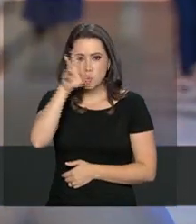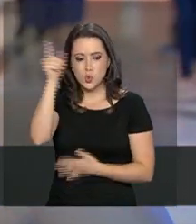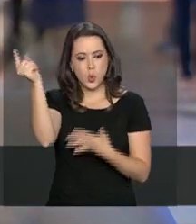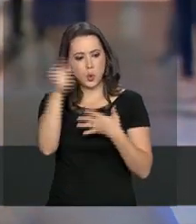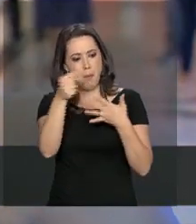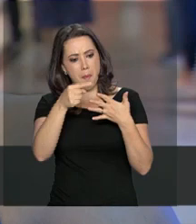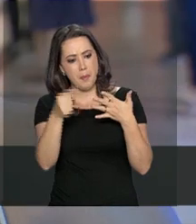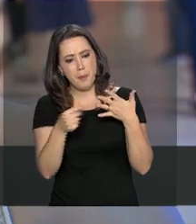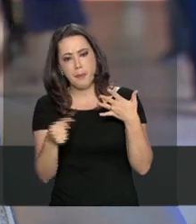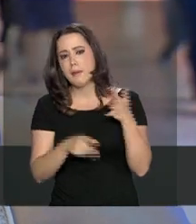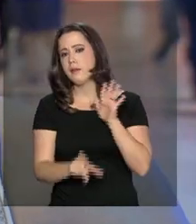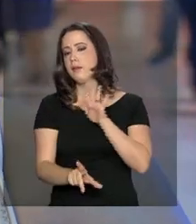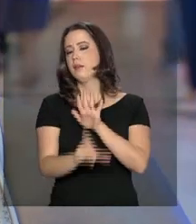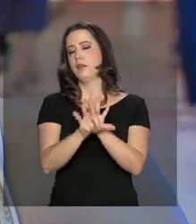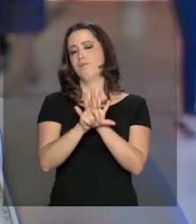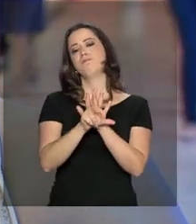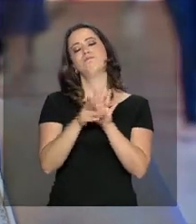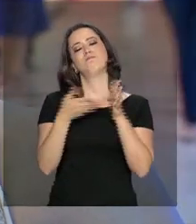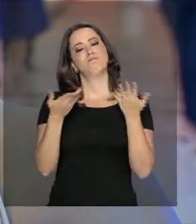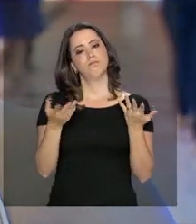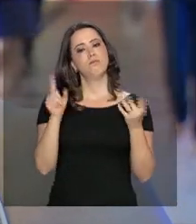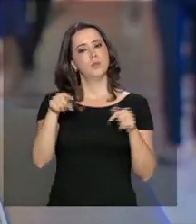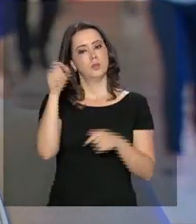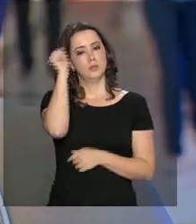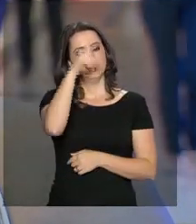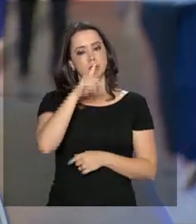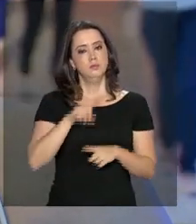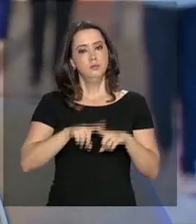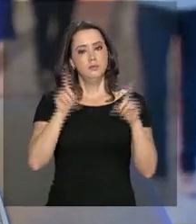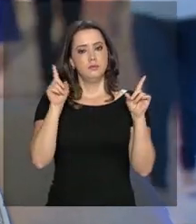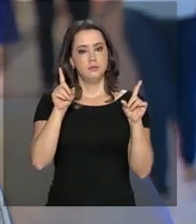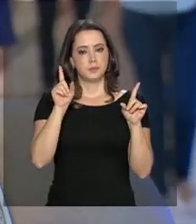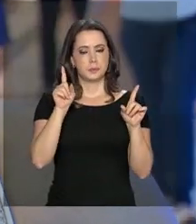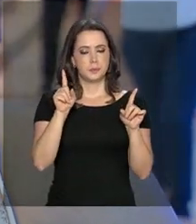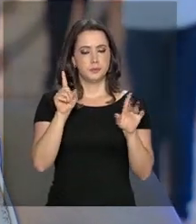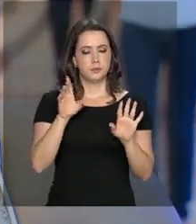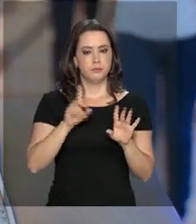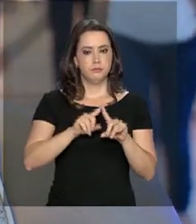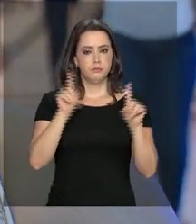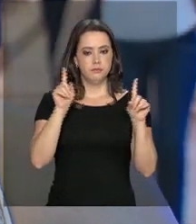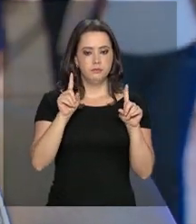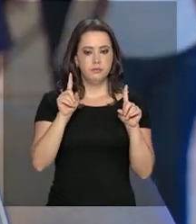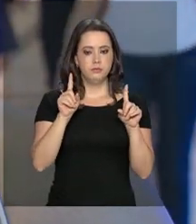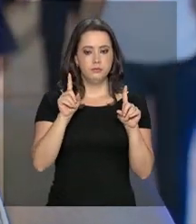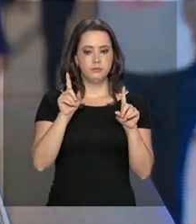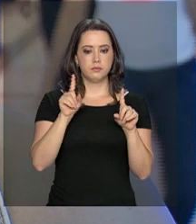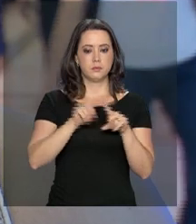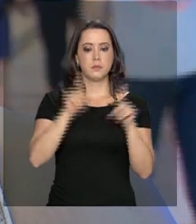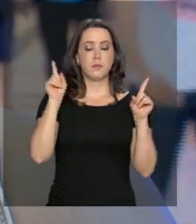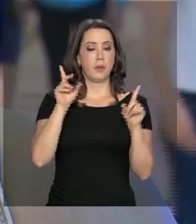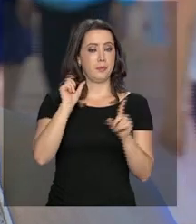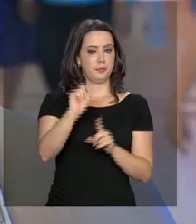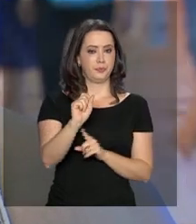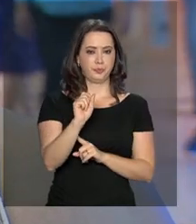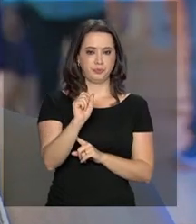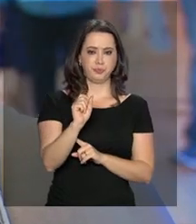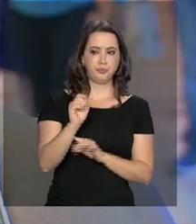tudo que está no código do consumidor. Mas assim, peças,